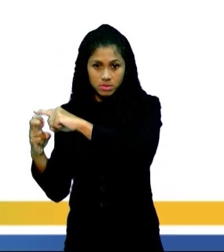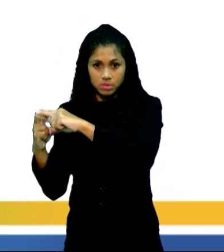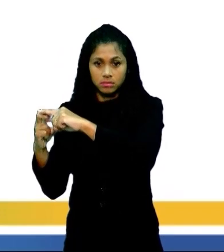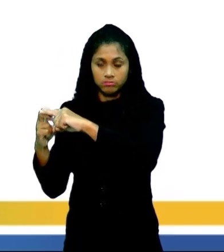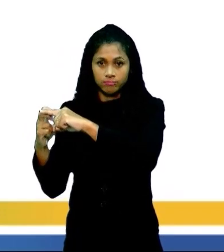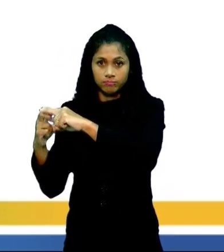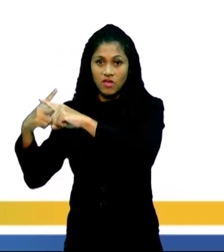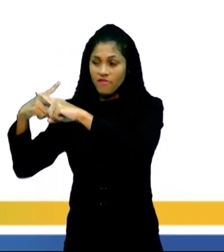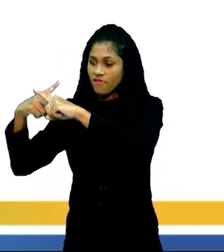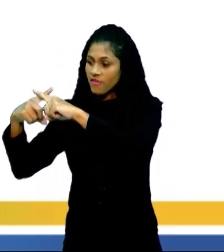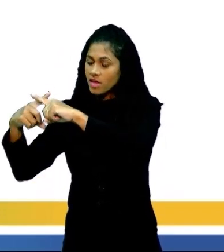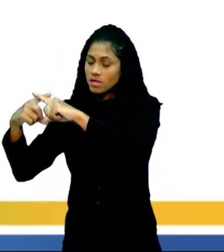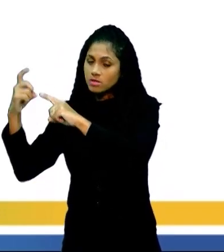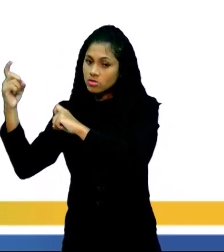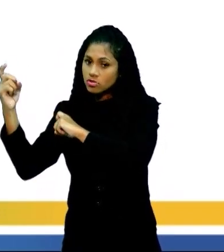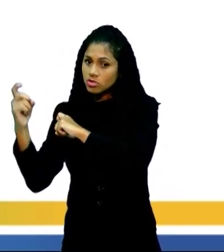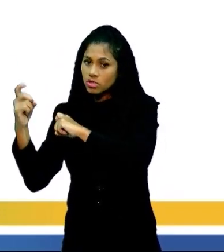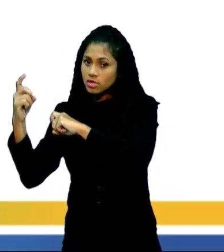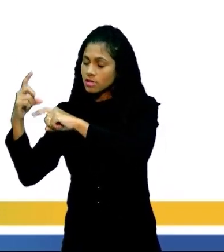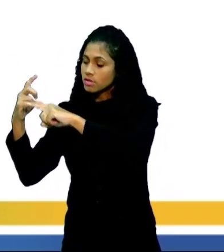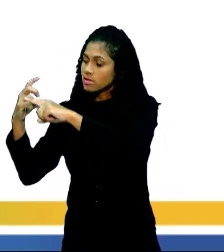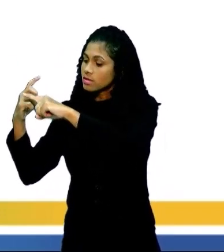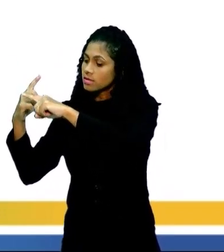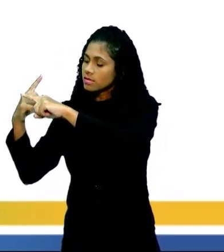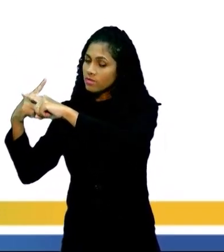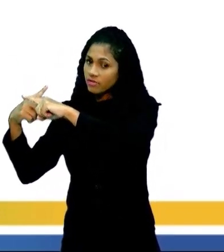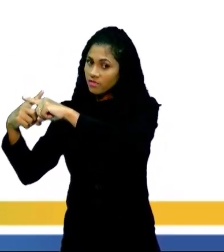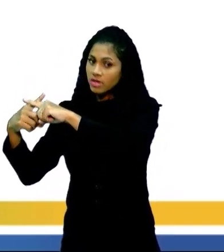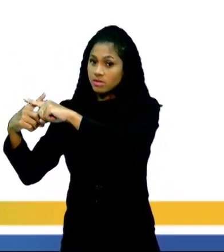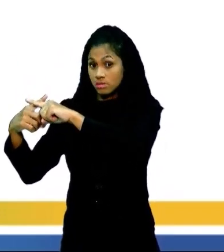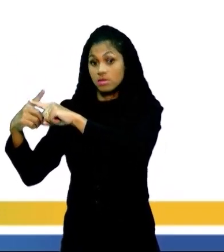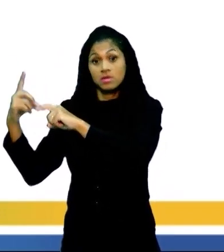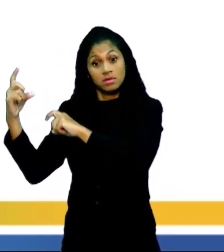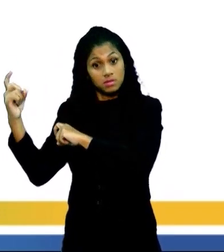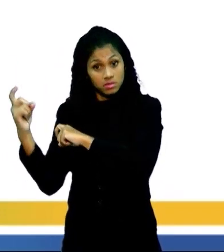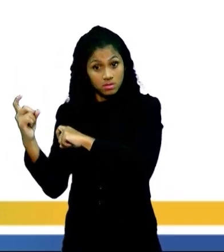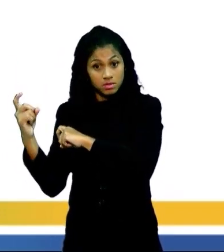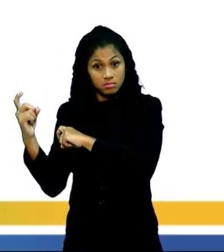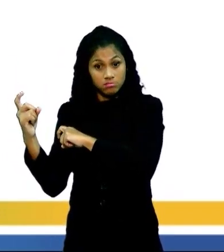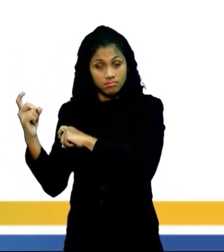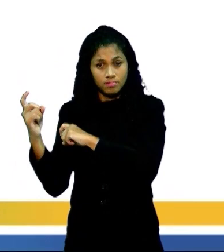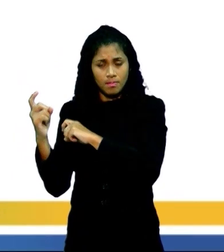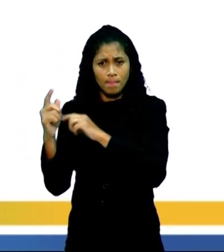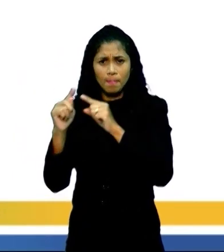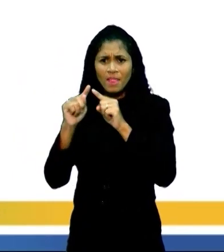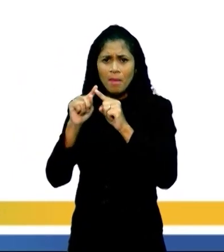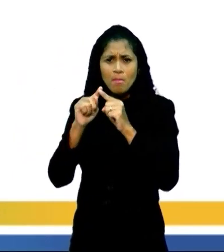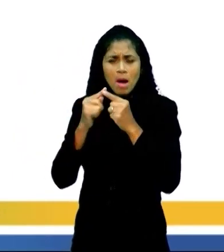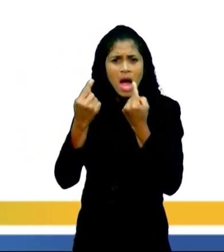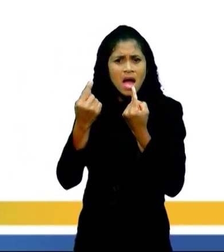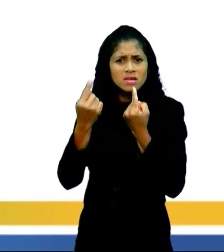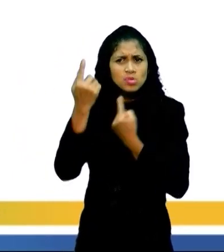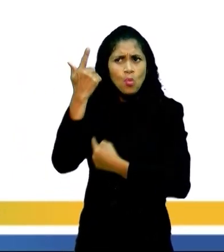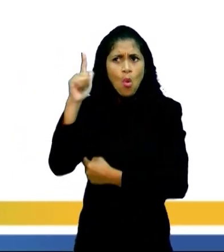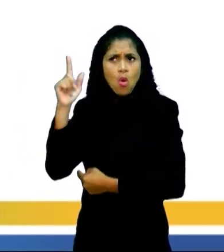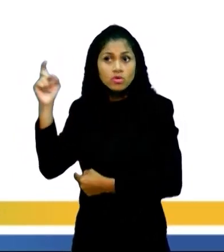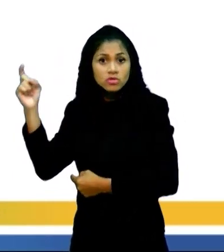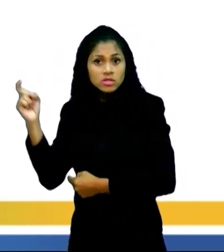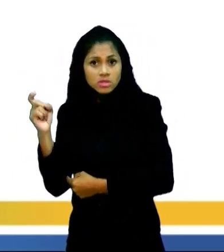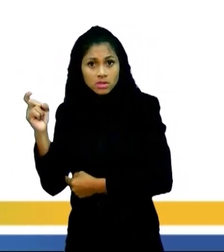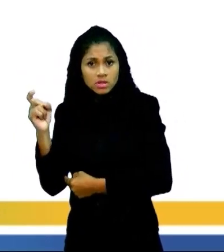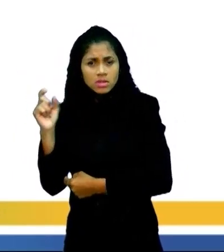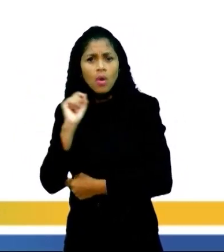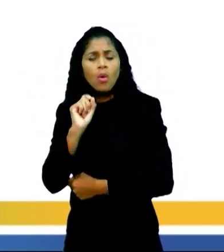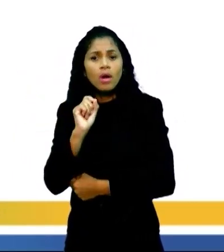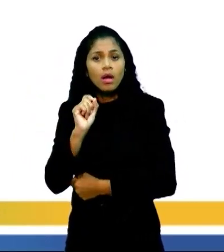4/5 vezes x vezes x. Não é isso? Mas quem é aquele x? Nós sabemos que é o preço lá de